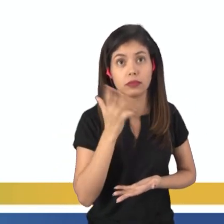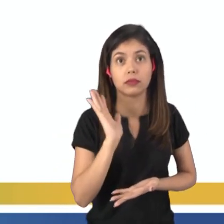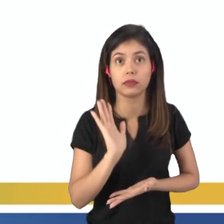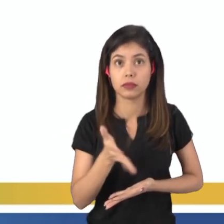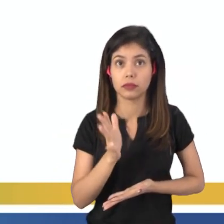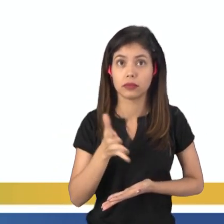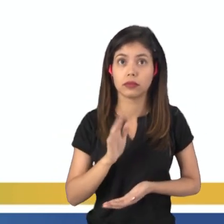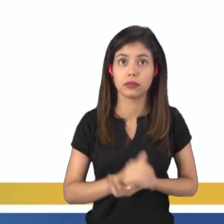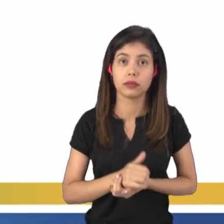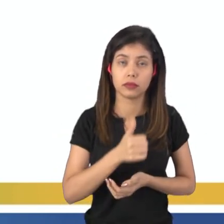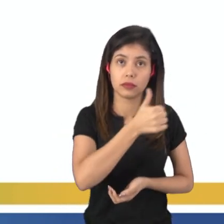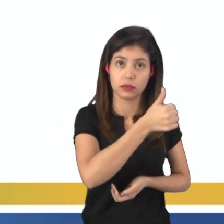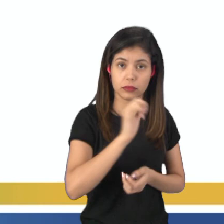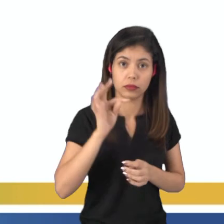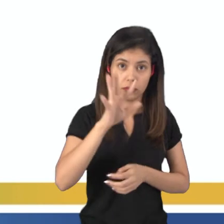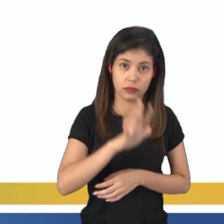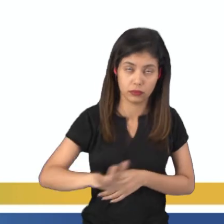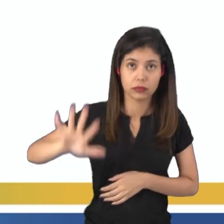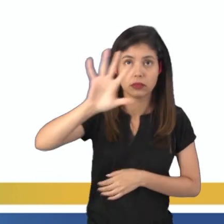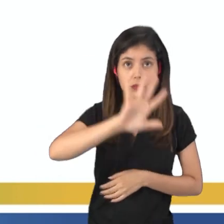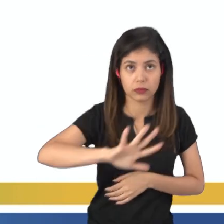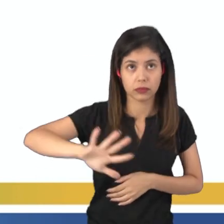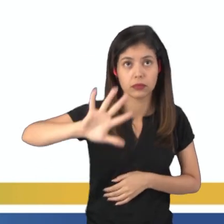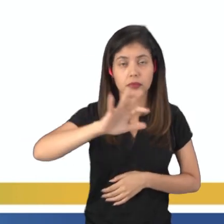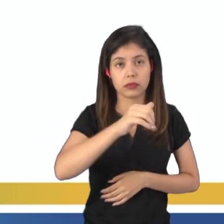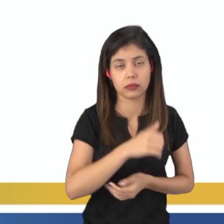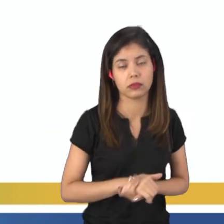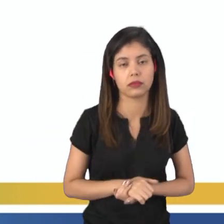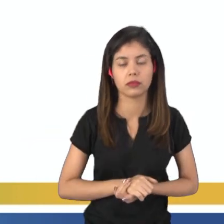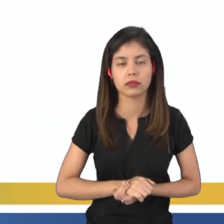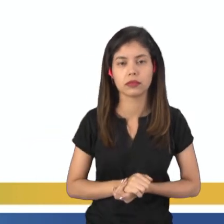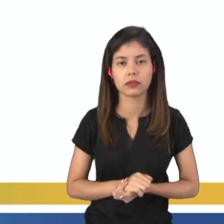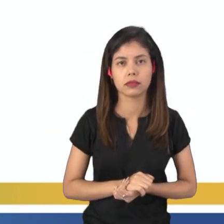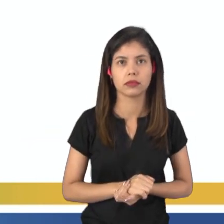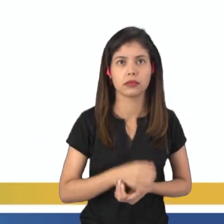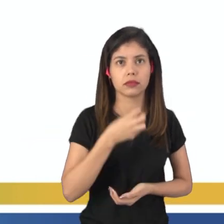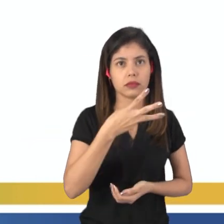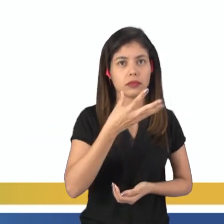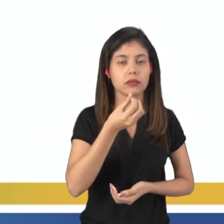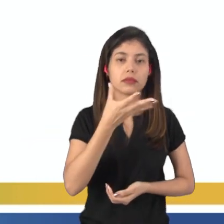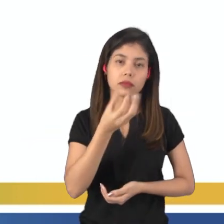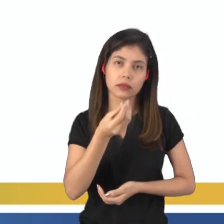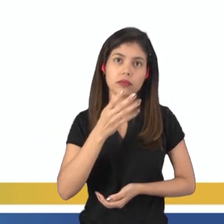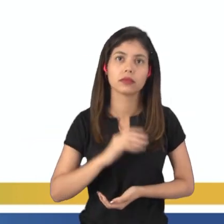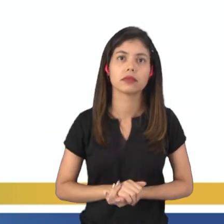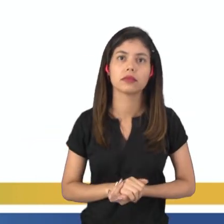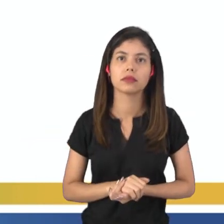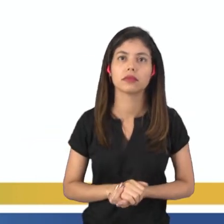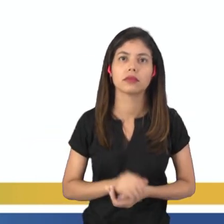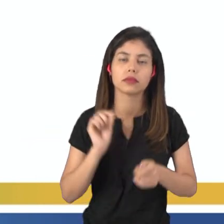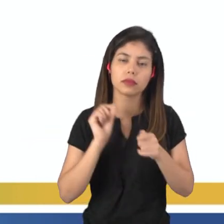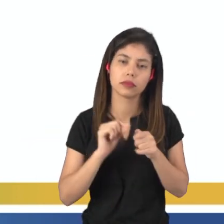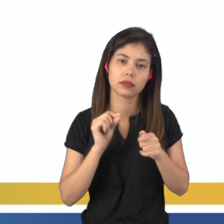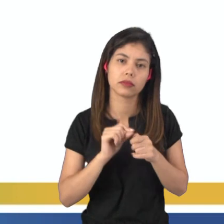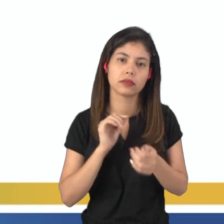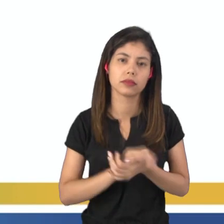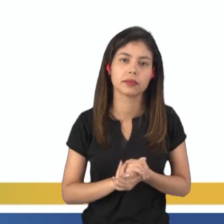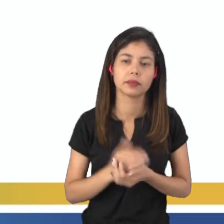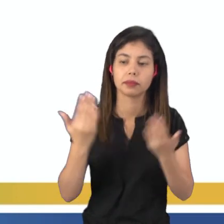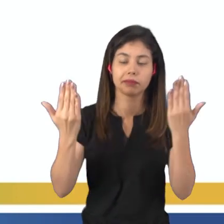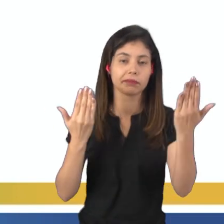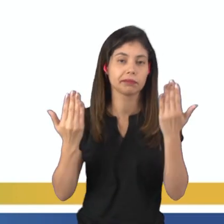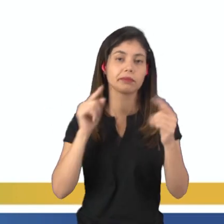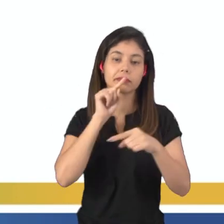que o todo aí, os graus, né, todos desse gráfico devem ser 360, faremos então uma proporção,